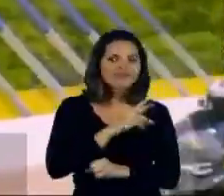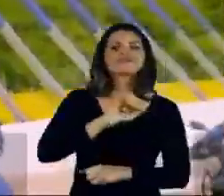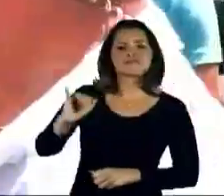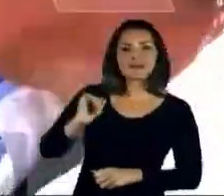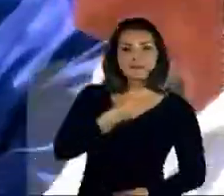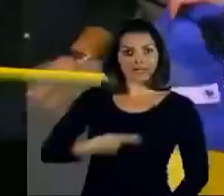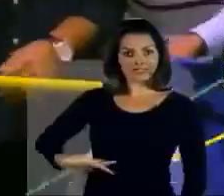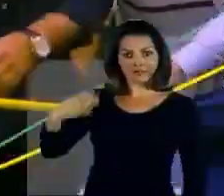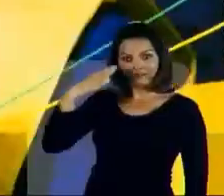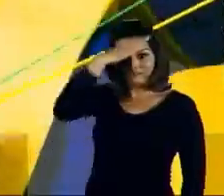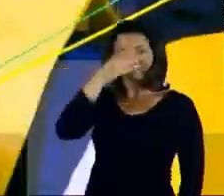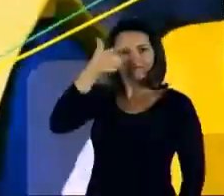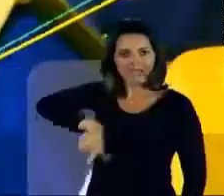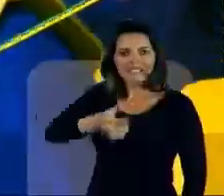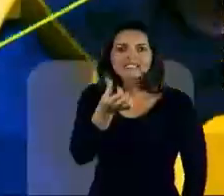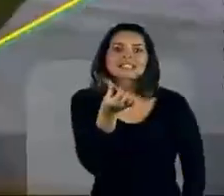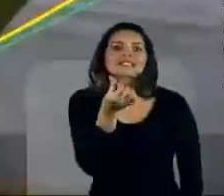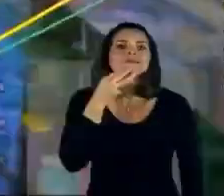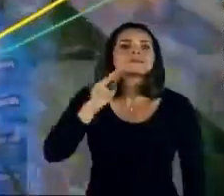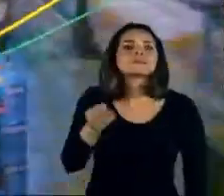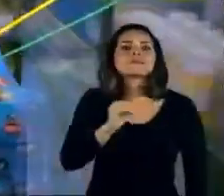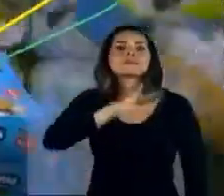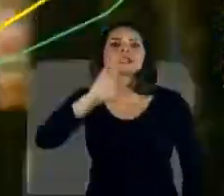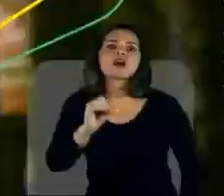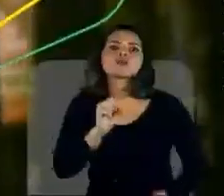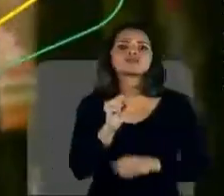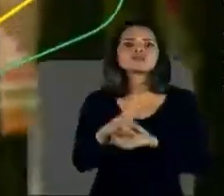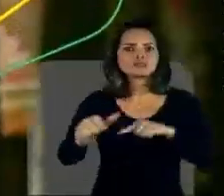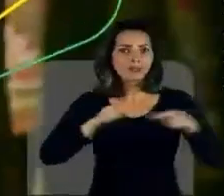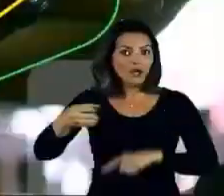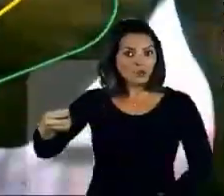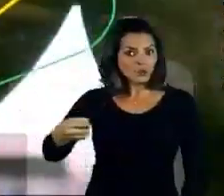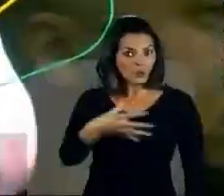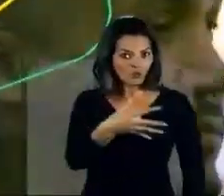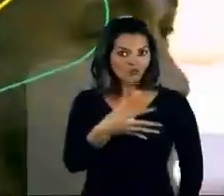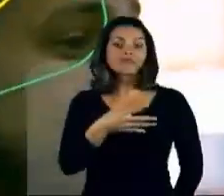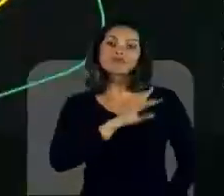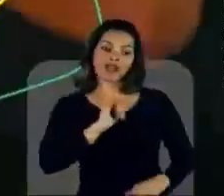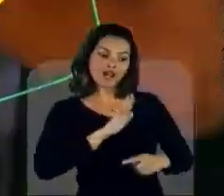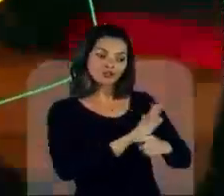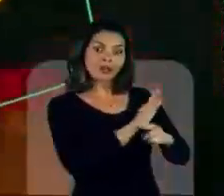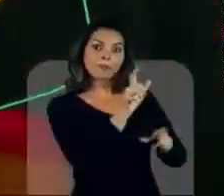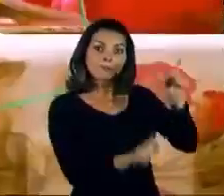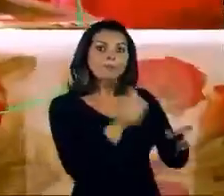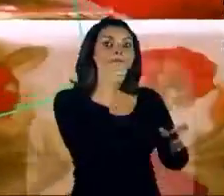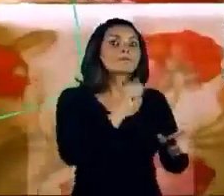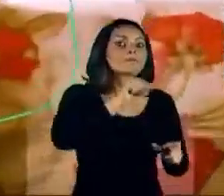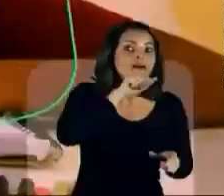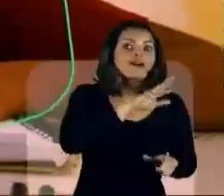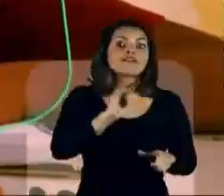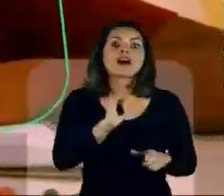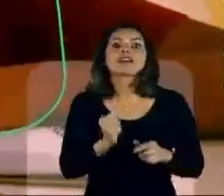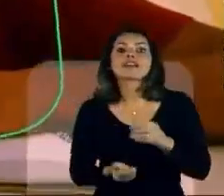todo o país. E com Bolsonaro presidente, tem mais 6 milhões de novos empregos chegando por aí. Para ajudar